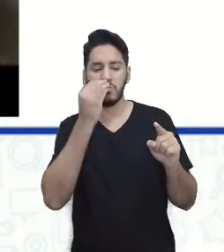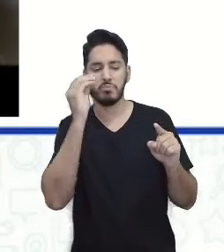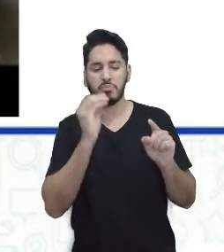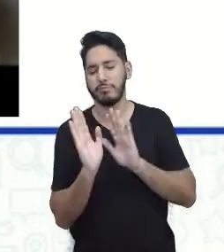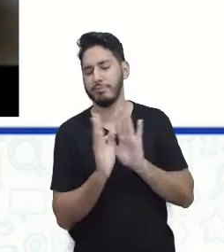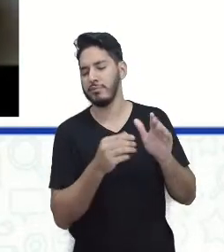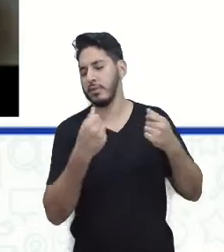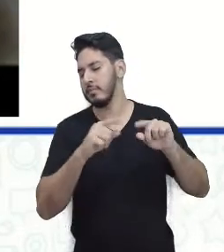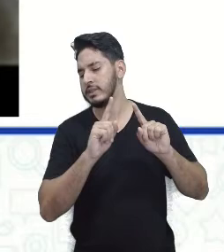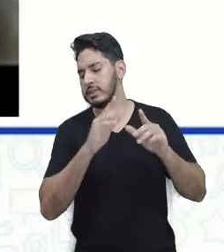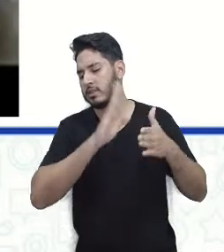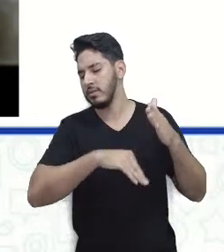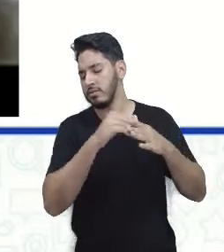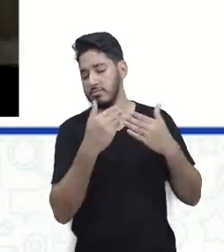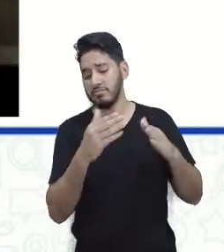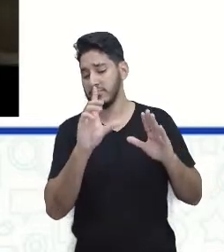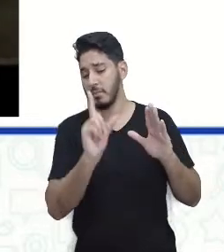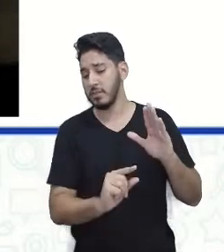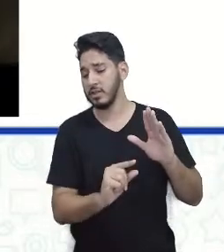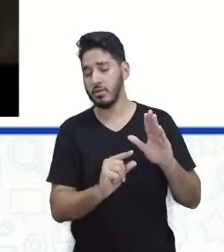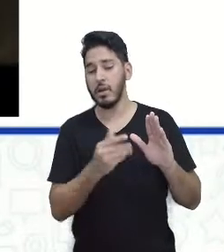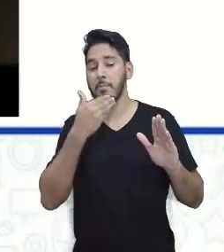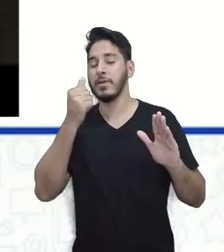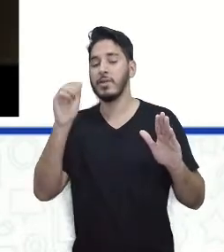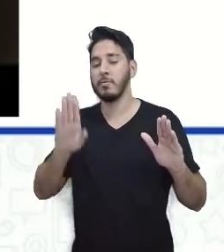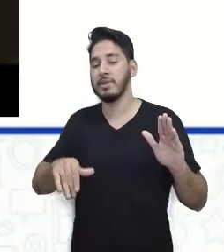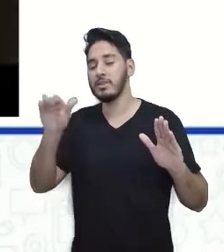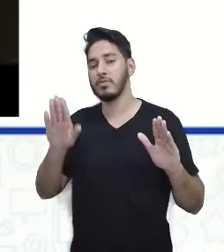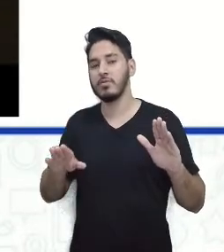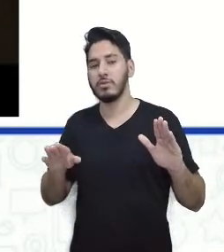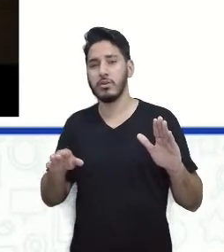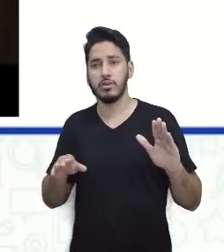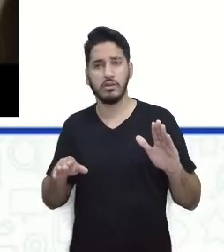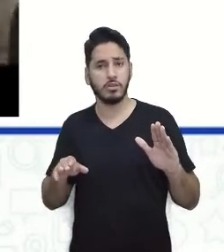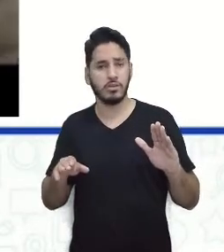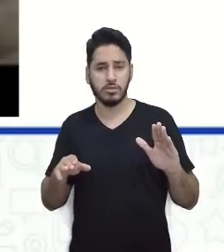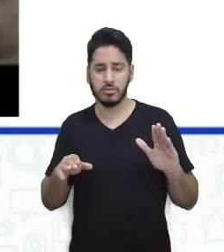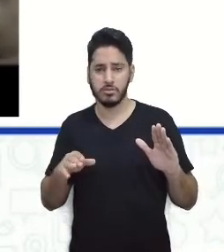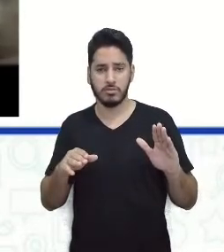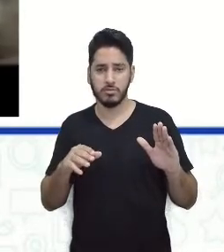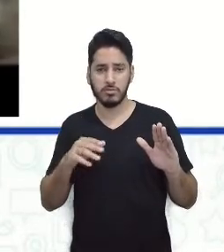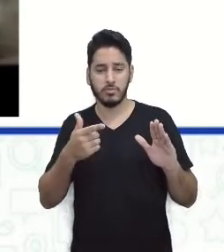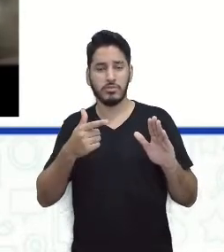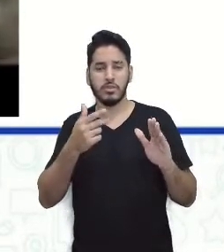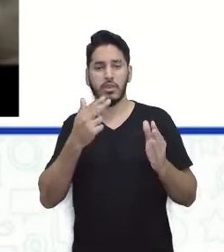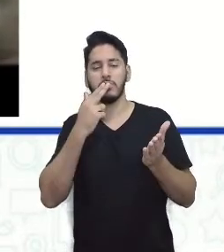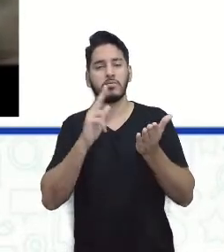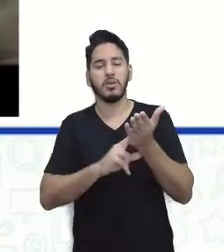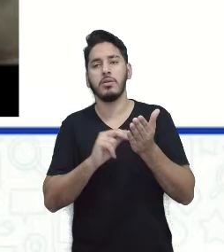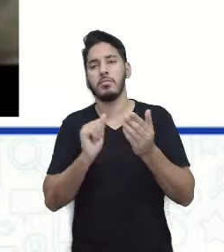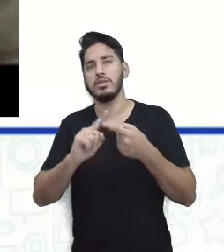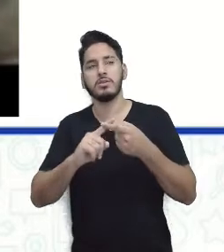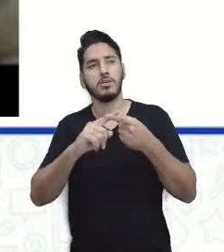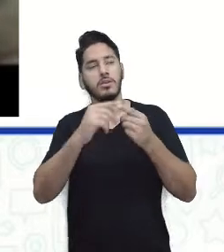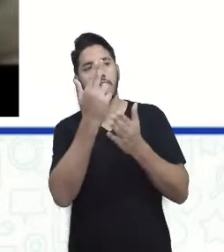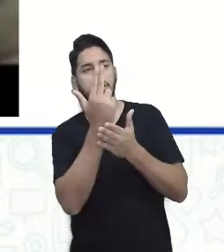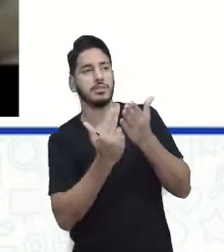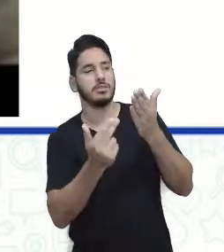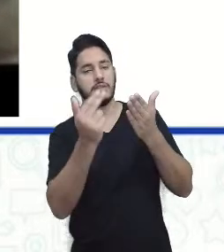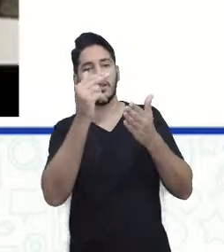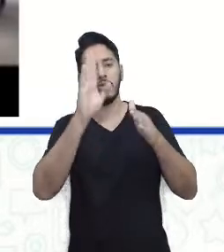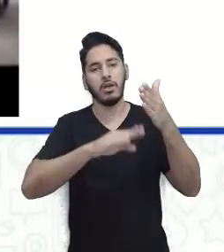tolamente como uma arte menor. Não existe cartas de nobreza na arte, seja gravura,